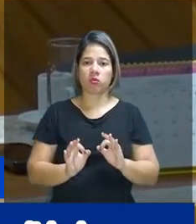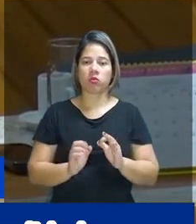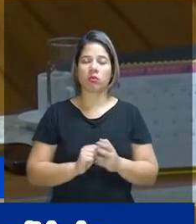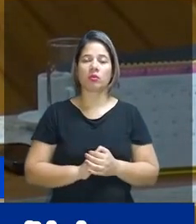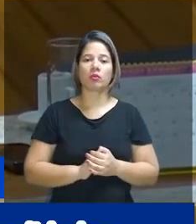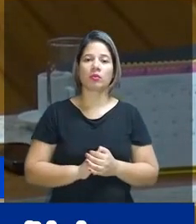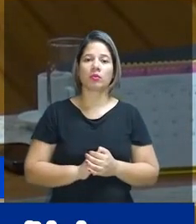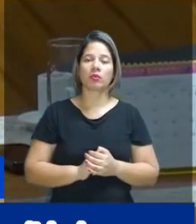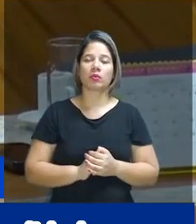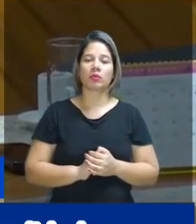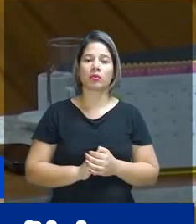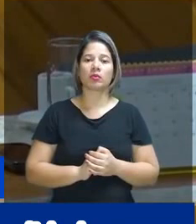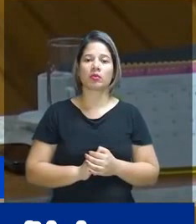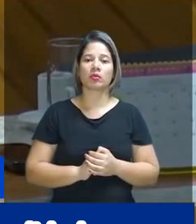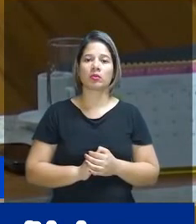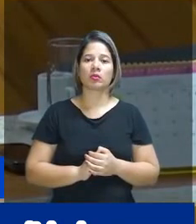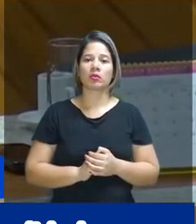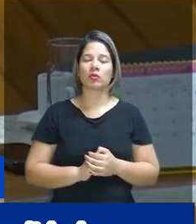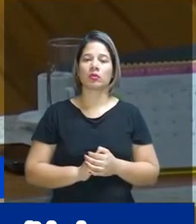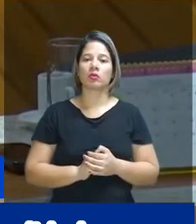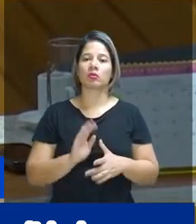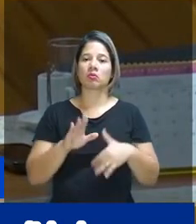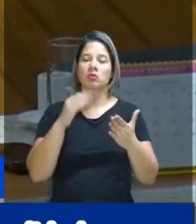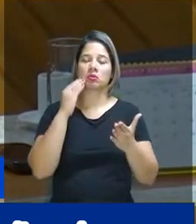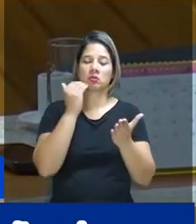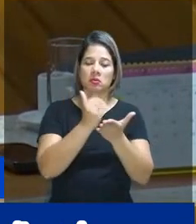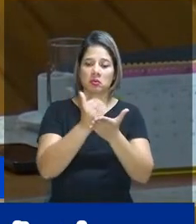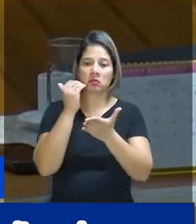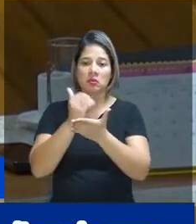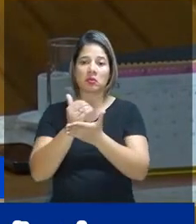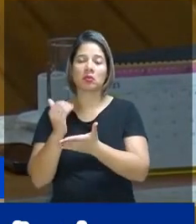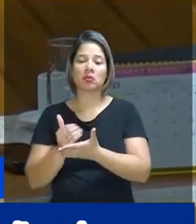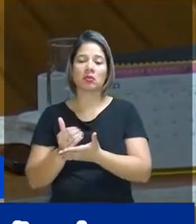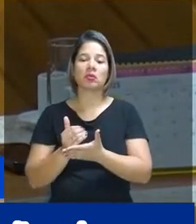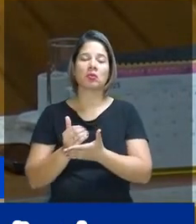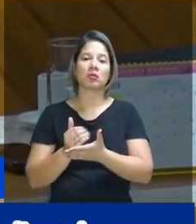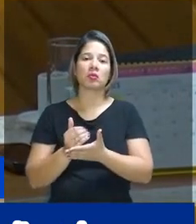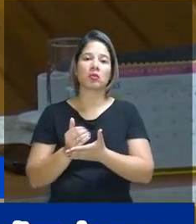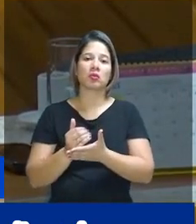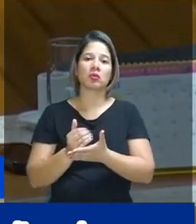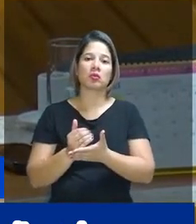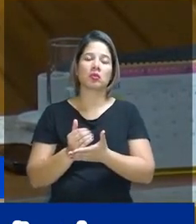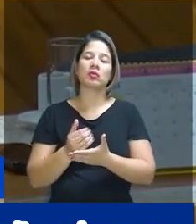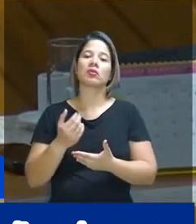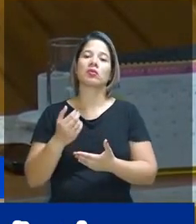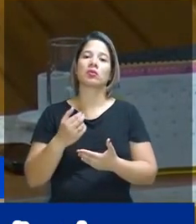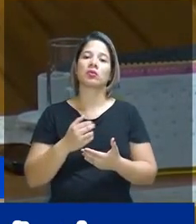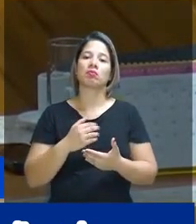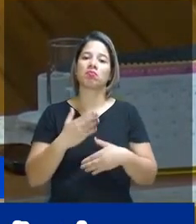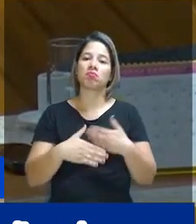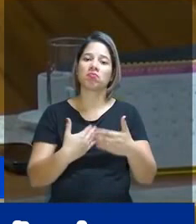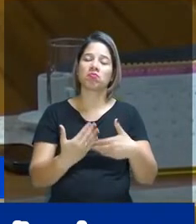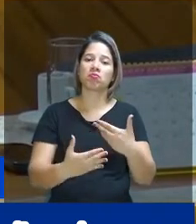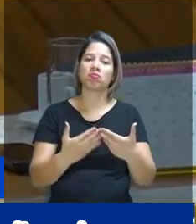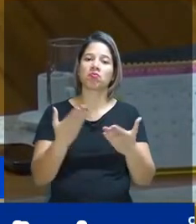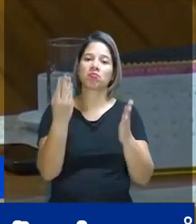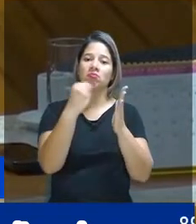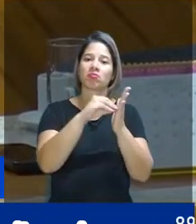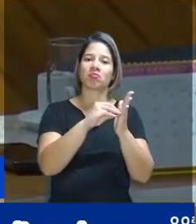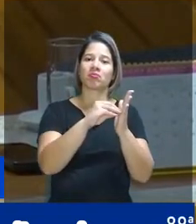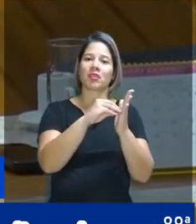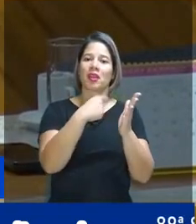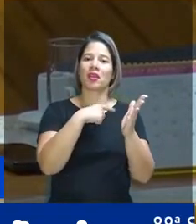NACEP e, depois de cumpridas as formalidades que trata a resolução de regência, foi emitido um